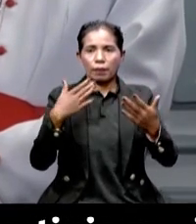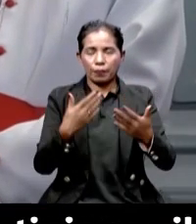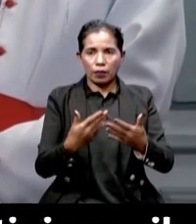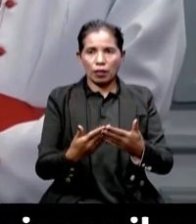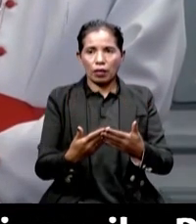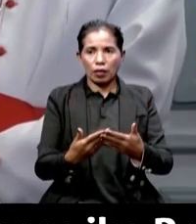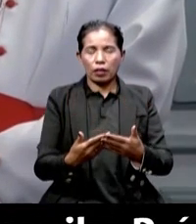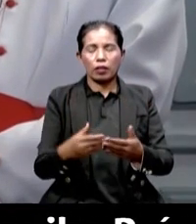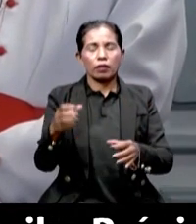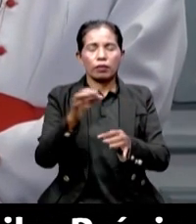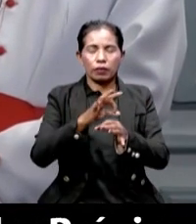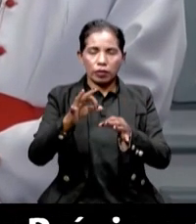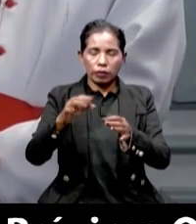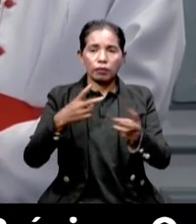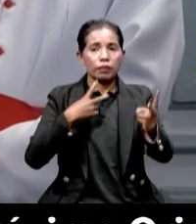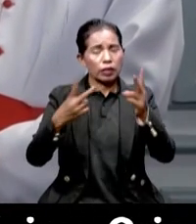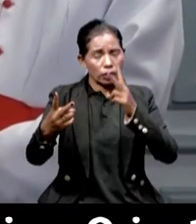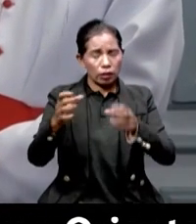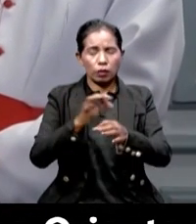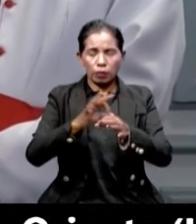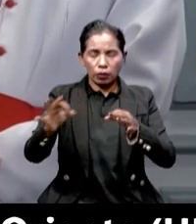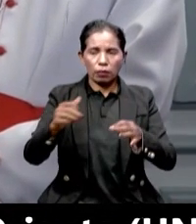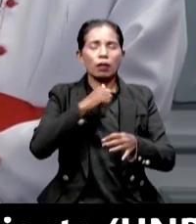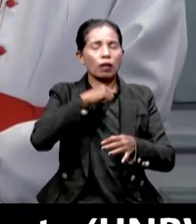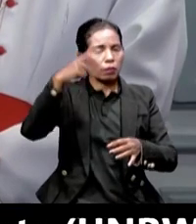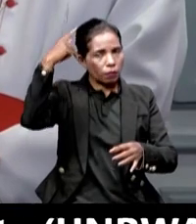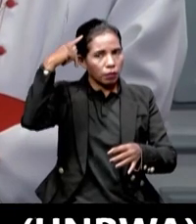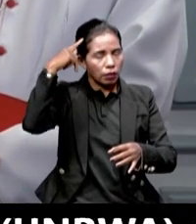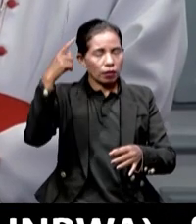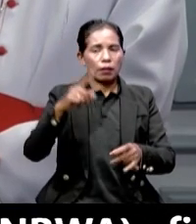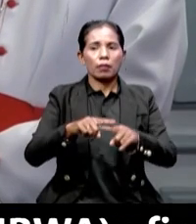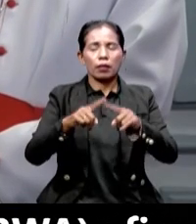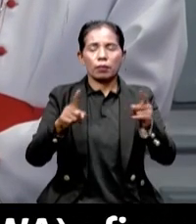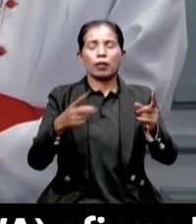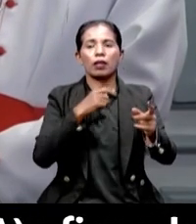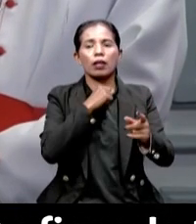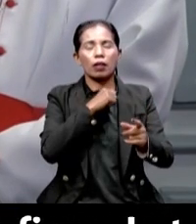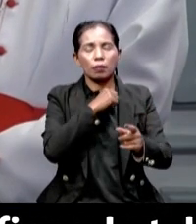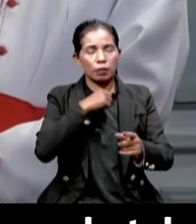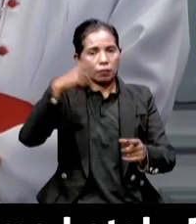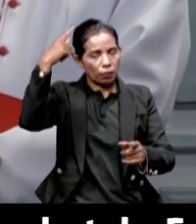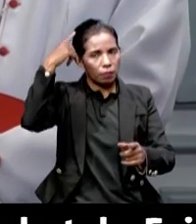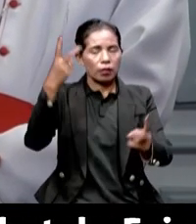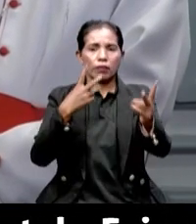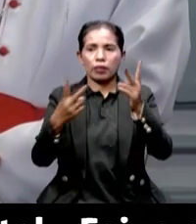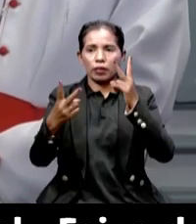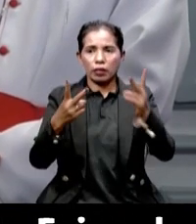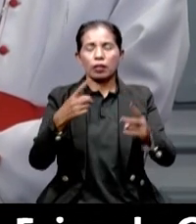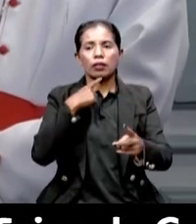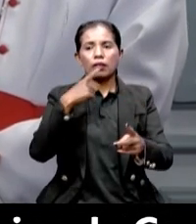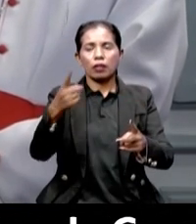né, espiritual a meu Papa, né, mas vê, a meu Papa né, visita né, mos, até nesse